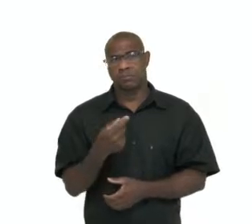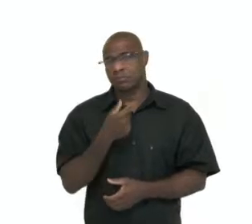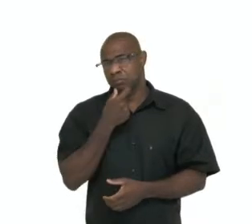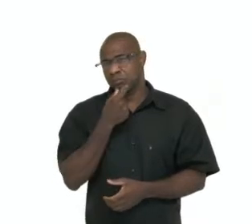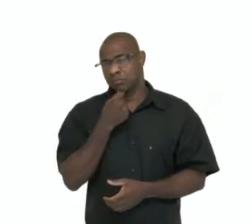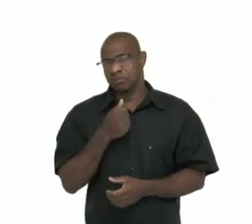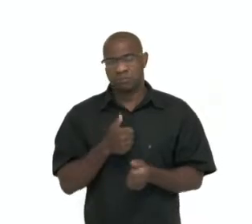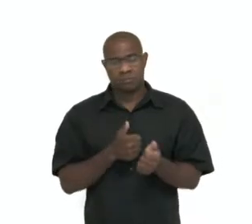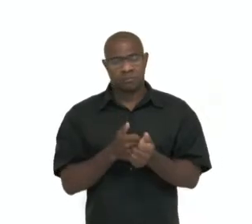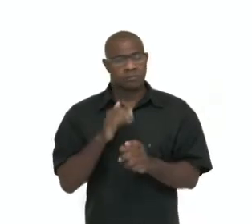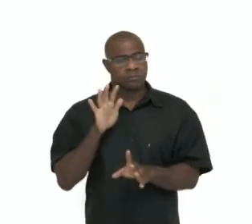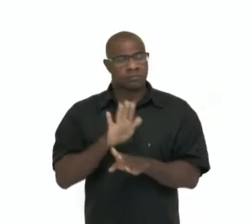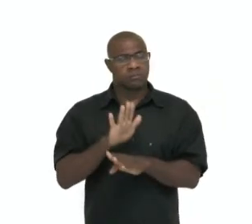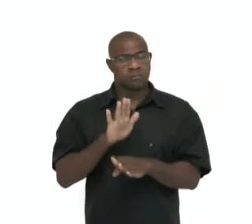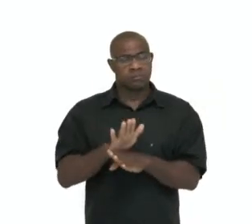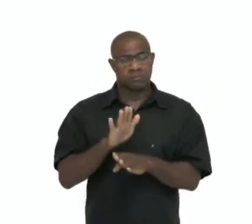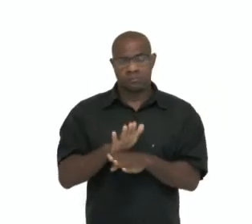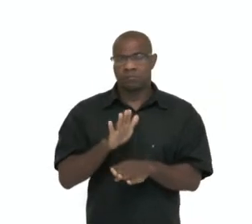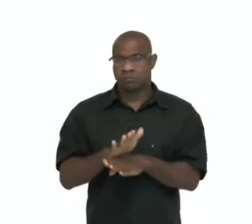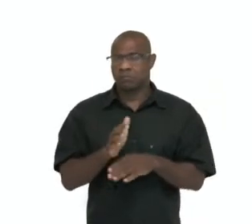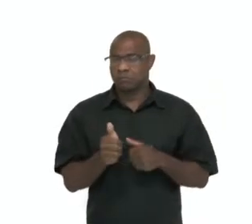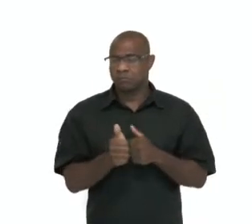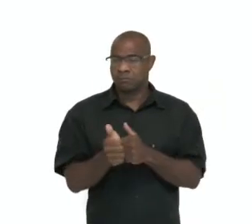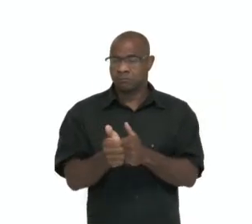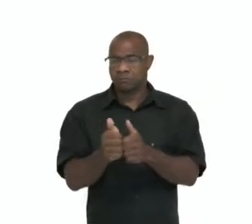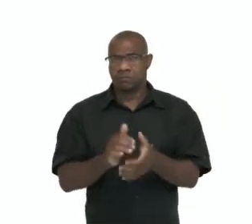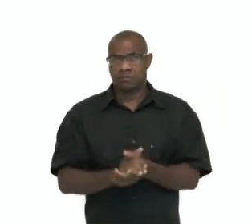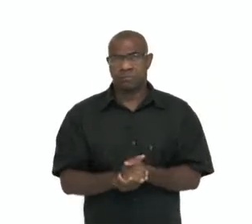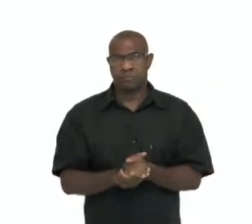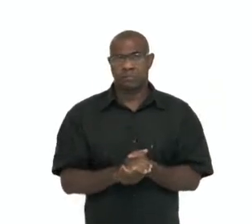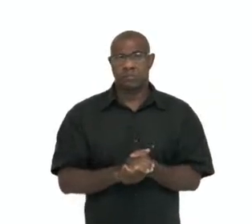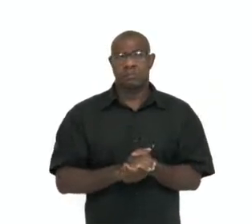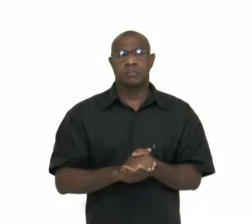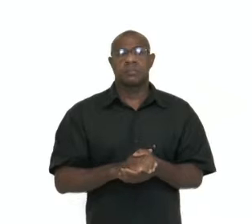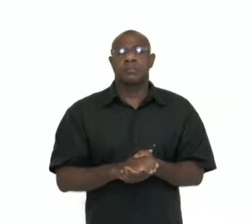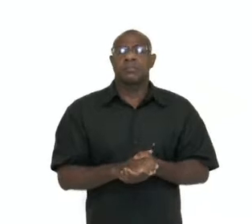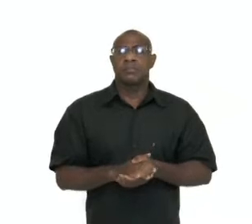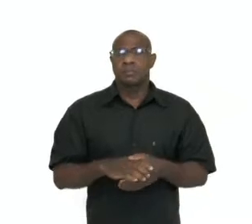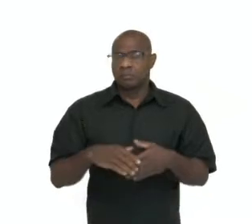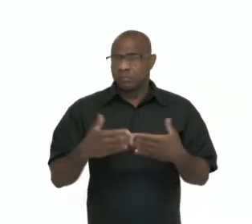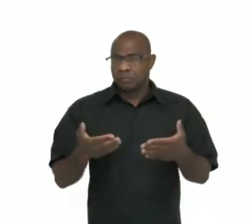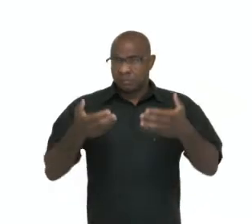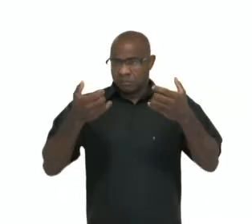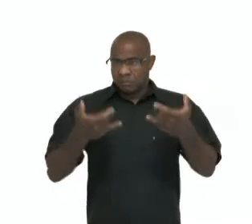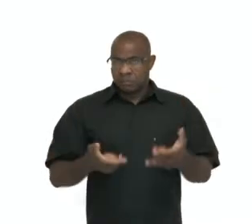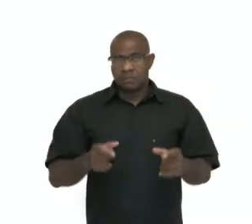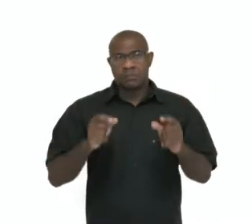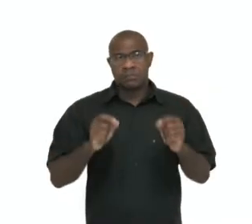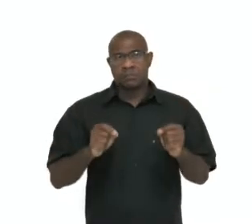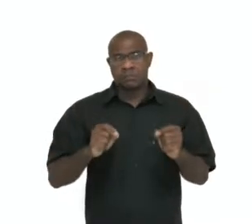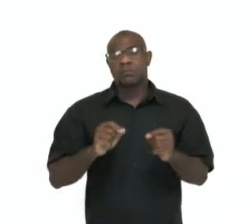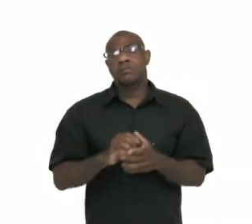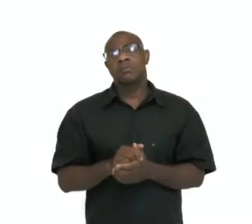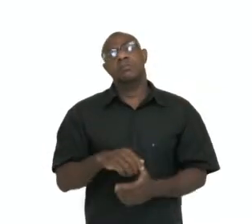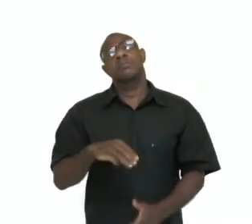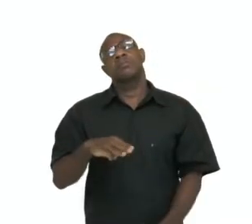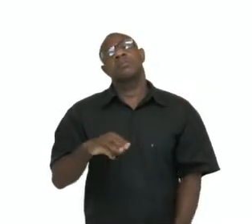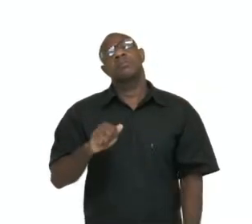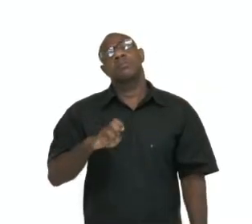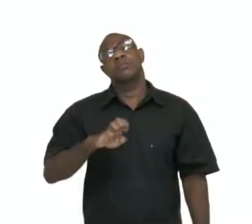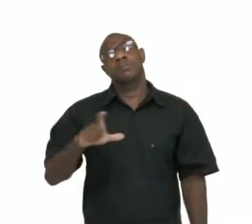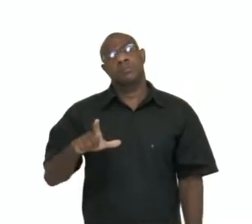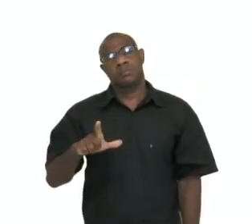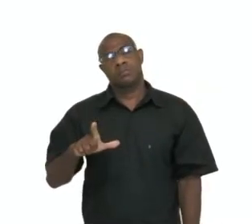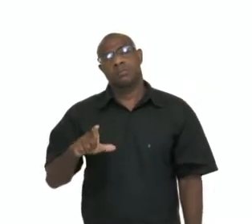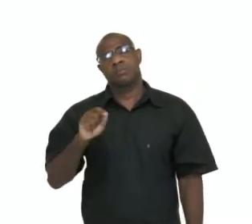ao sair da aldeia no dia 31 de julho. Contaram a Manuel Perna, o engenheiro de Carolina e